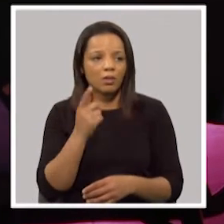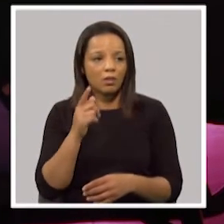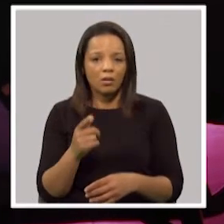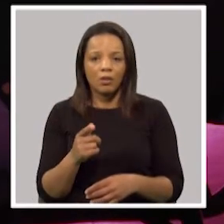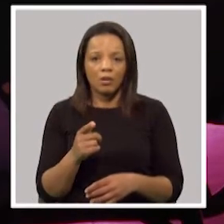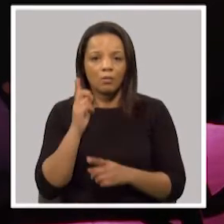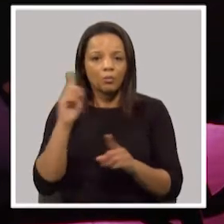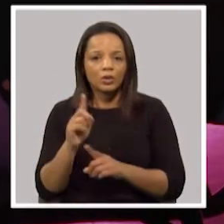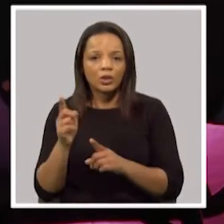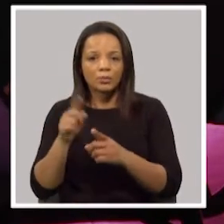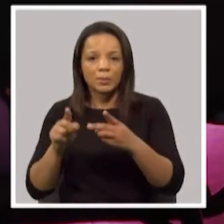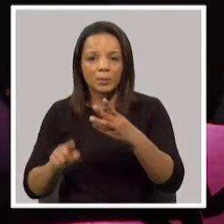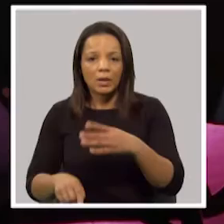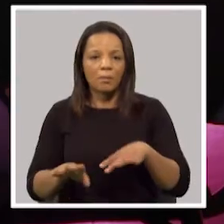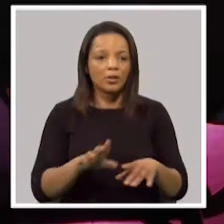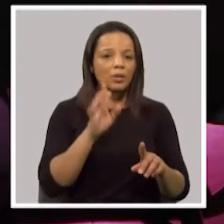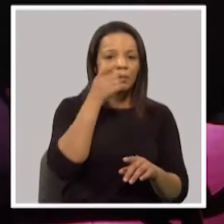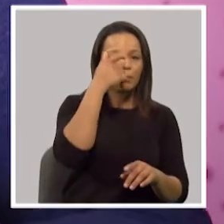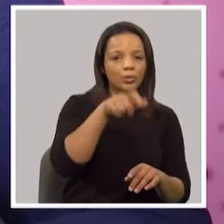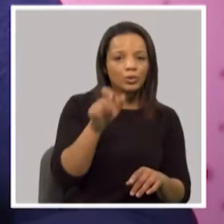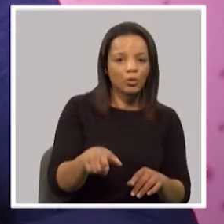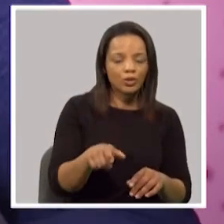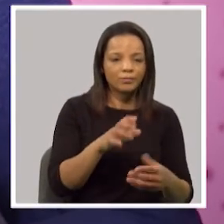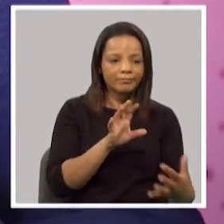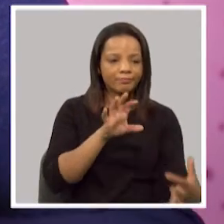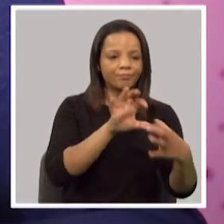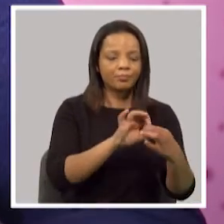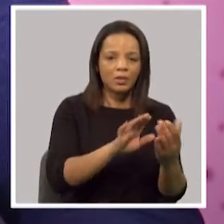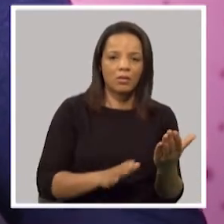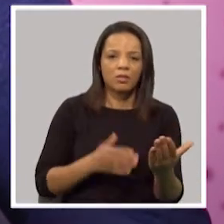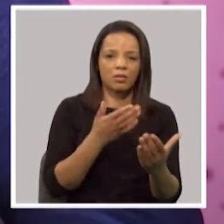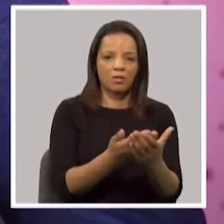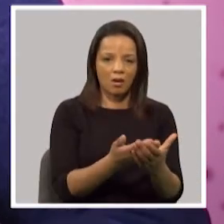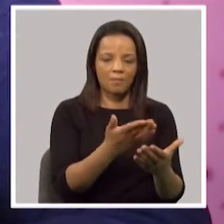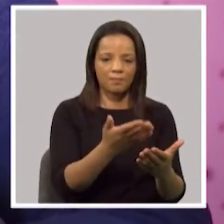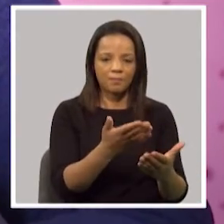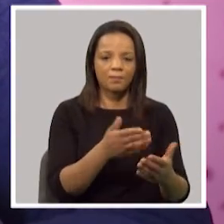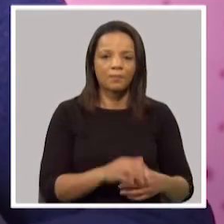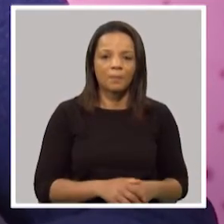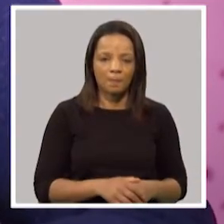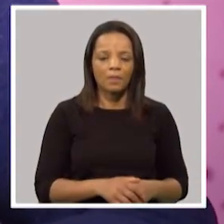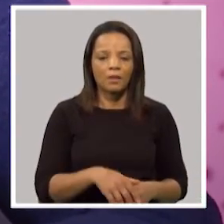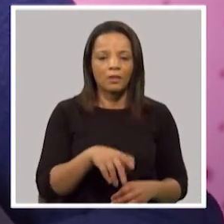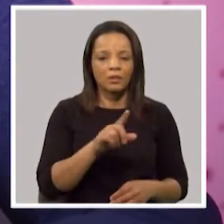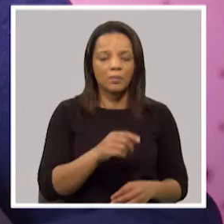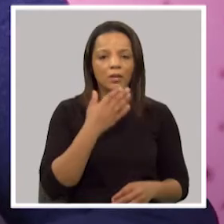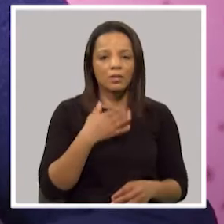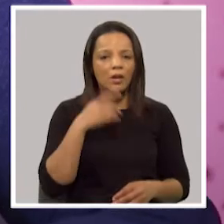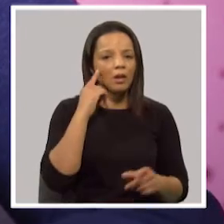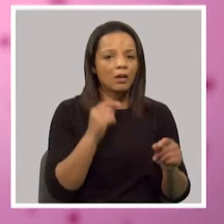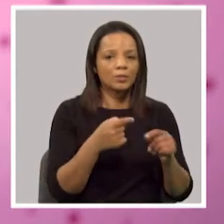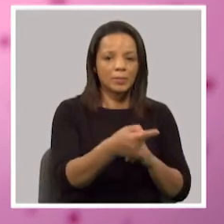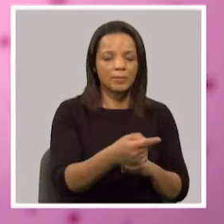passar de 5 minutos, mas são as pessoas a quem nos ligamos e com quem criamos ligações que nos fazem ligar o rádio todos os